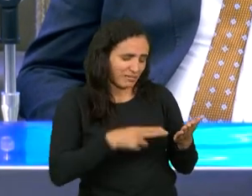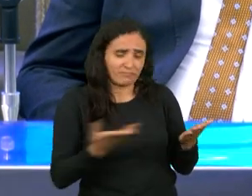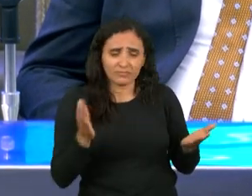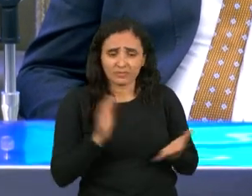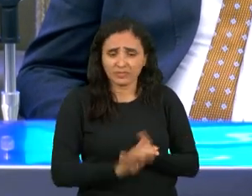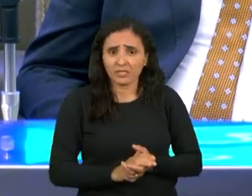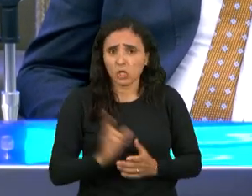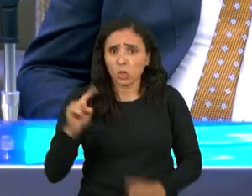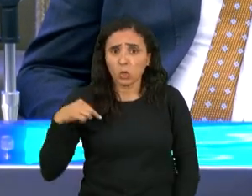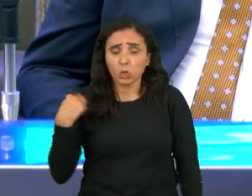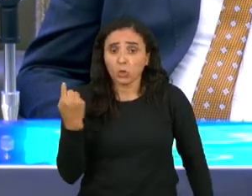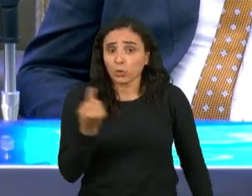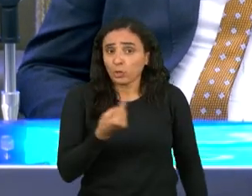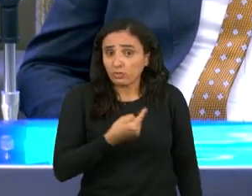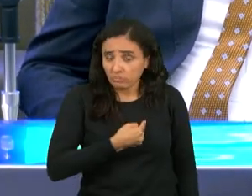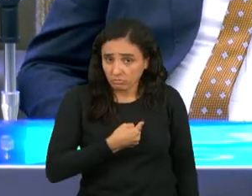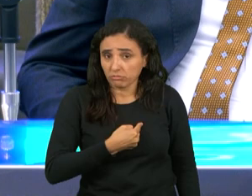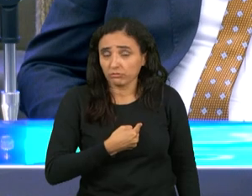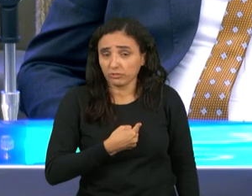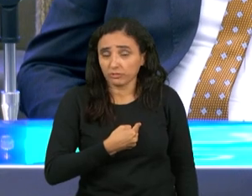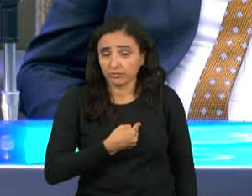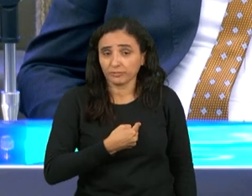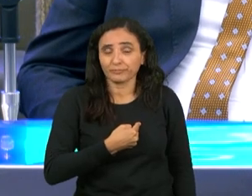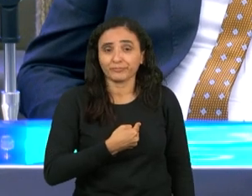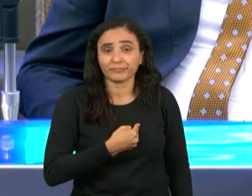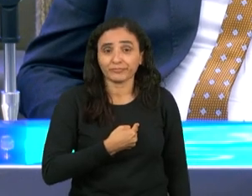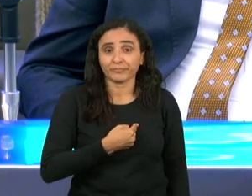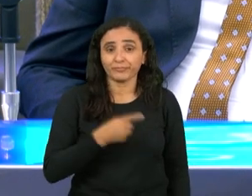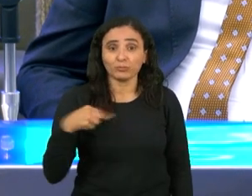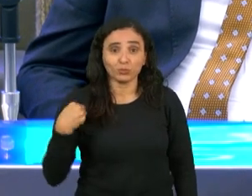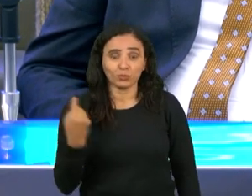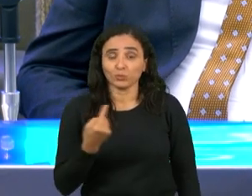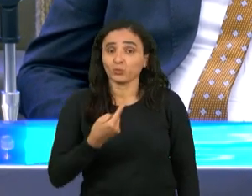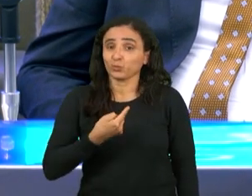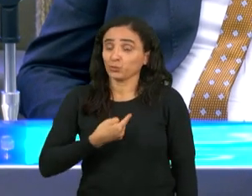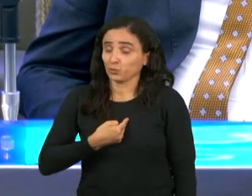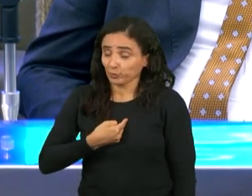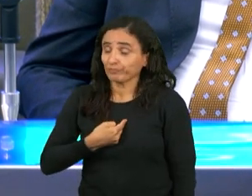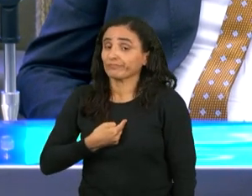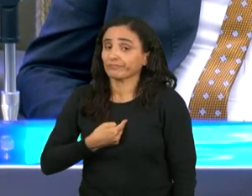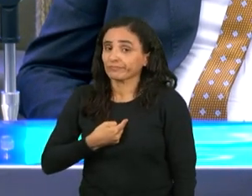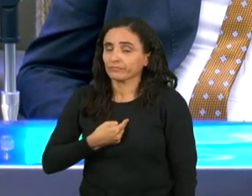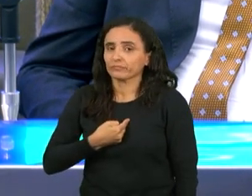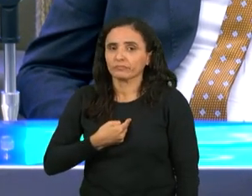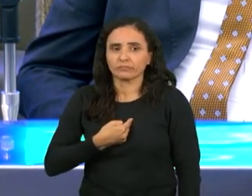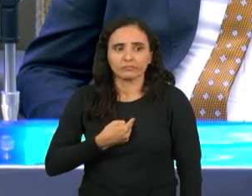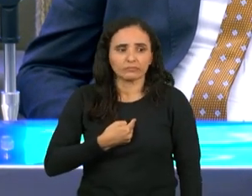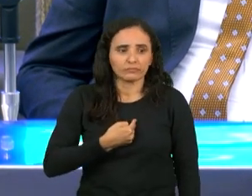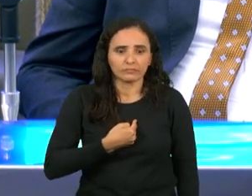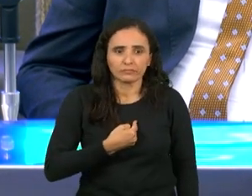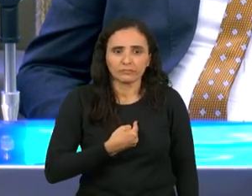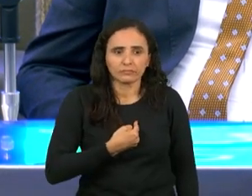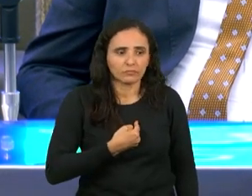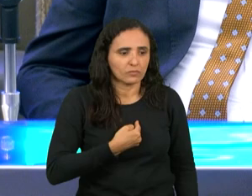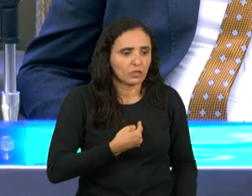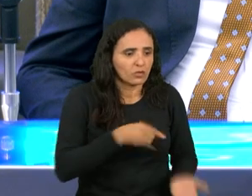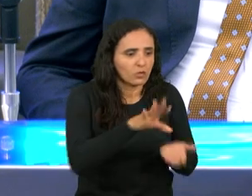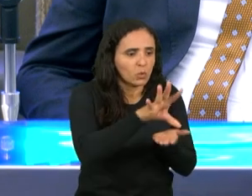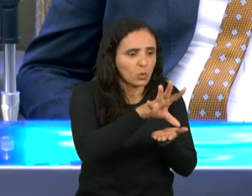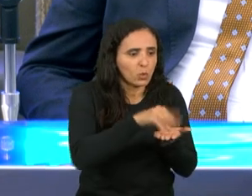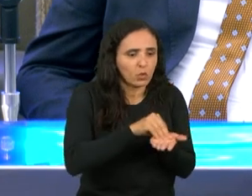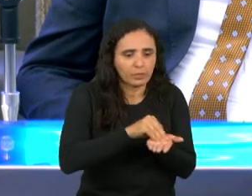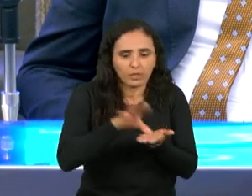diz que nós não devemos preste bem atenção não devemos andar